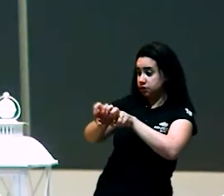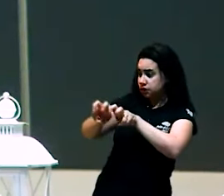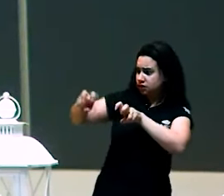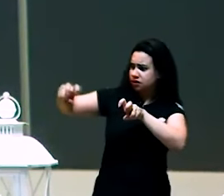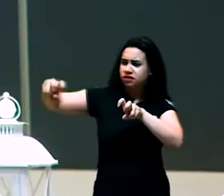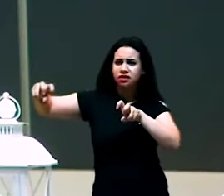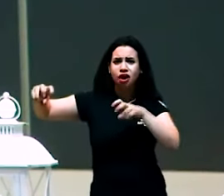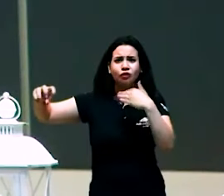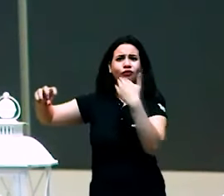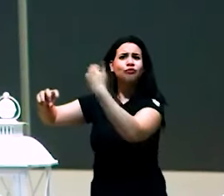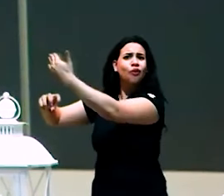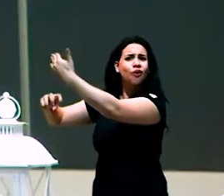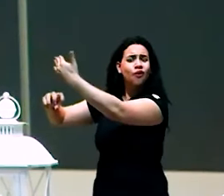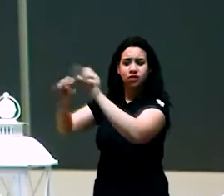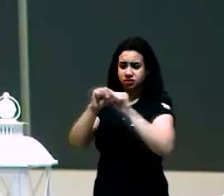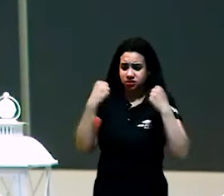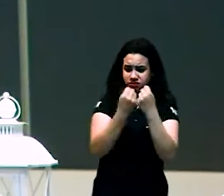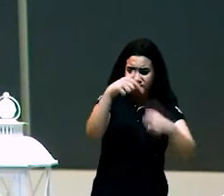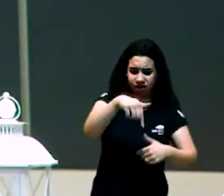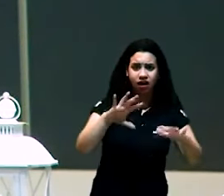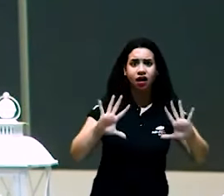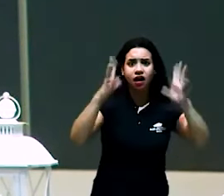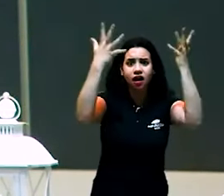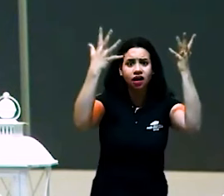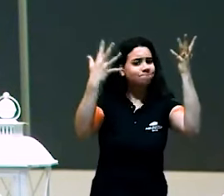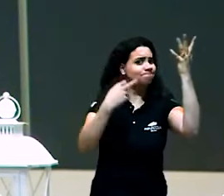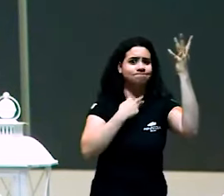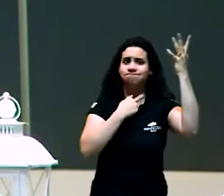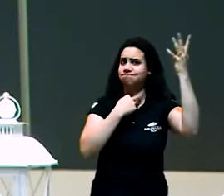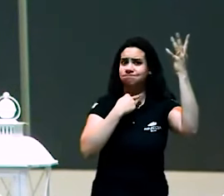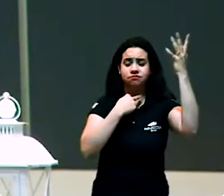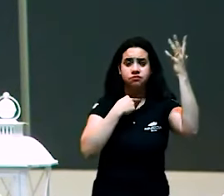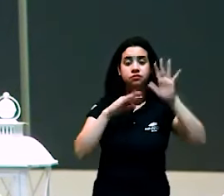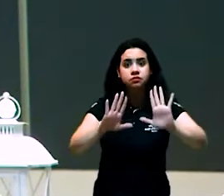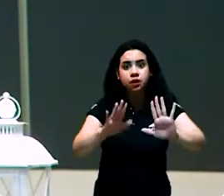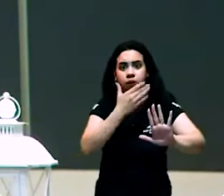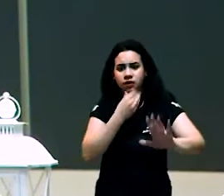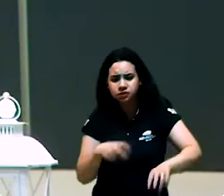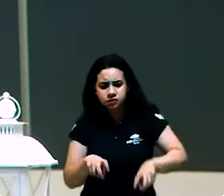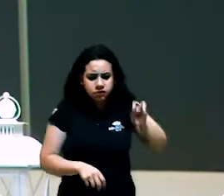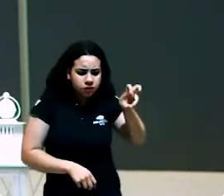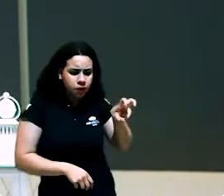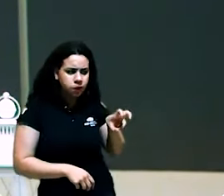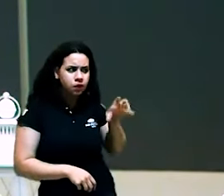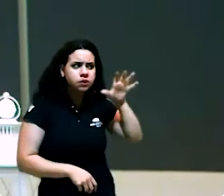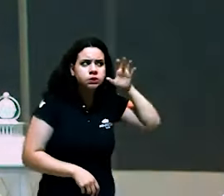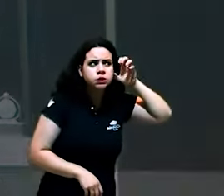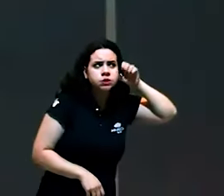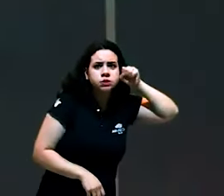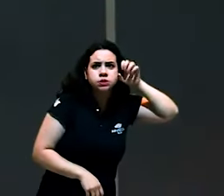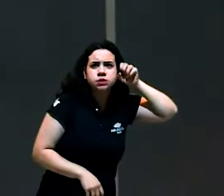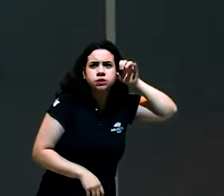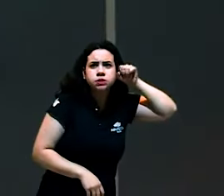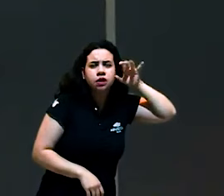del seminario y daba as costas para a janela, y mientras otros aprendían